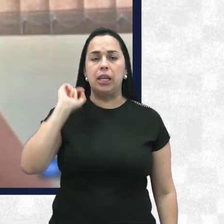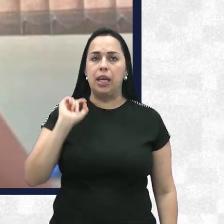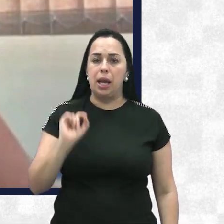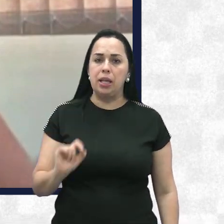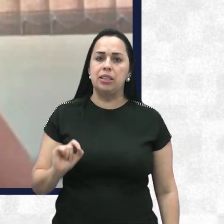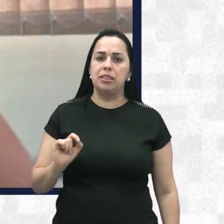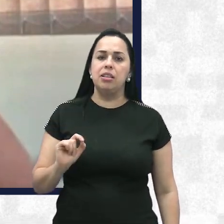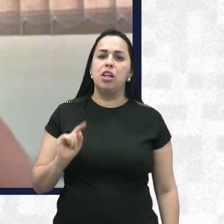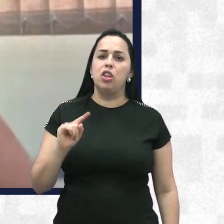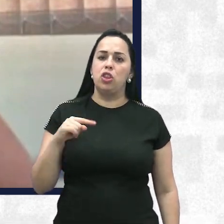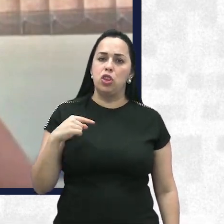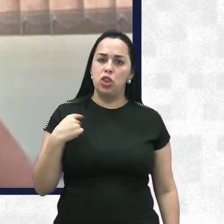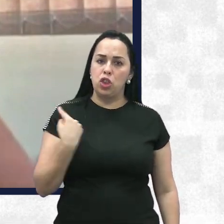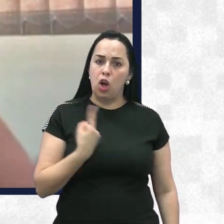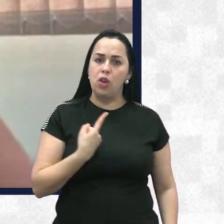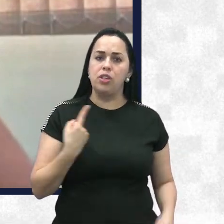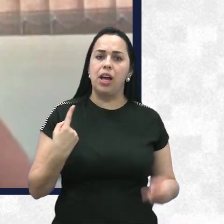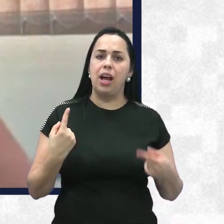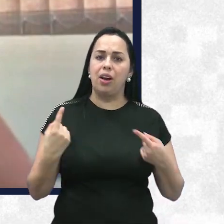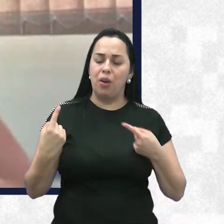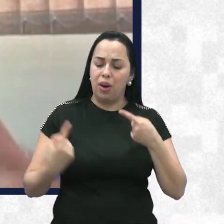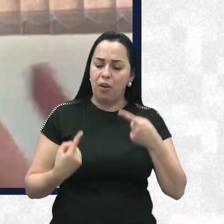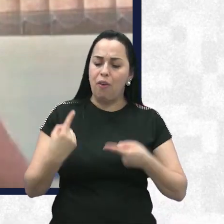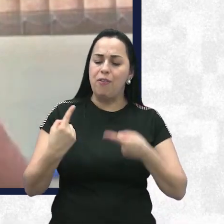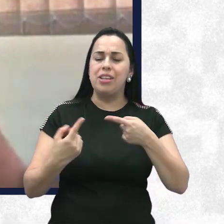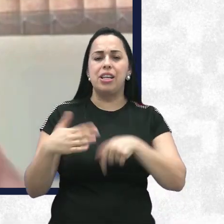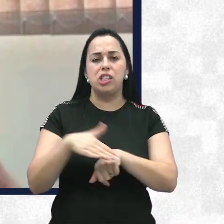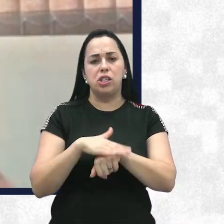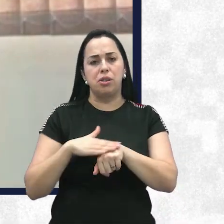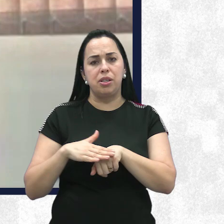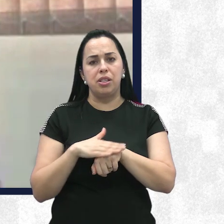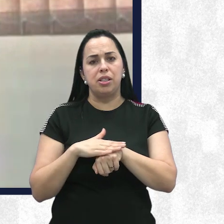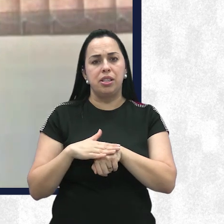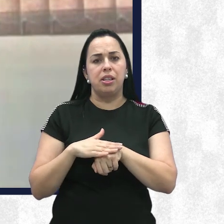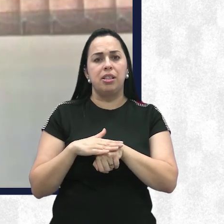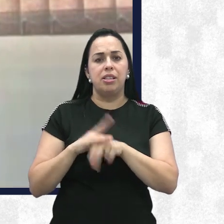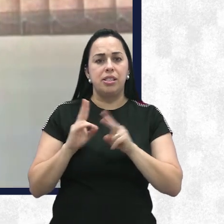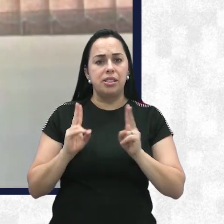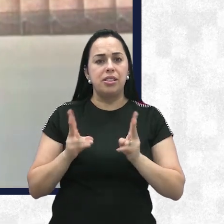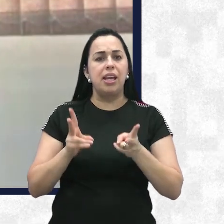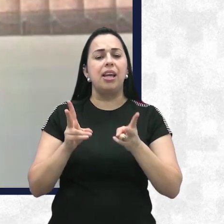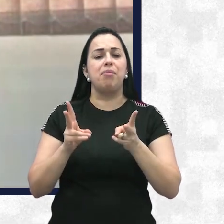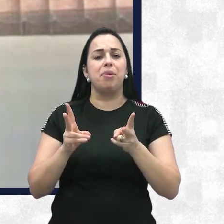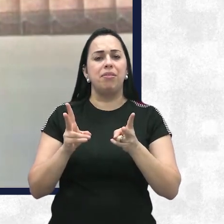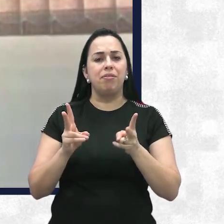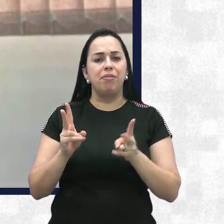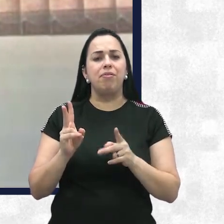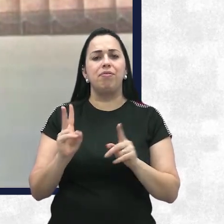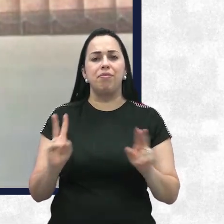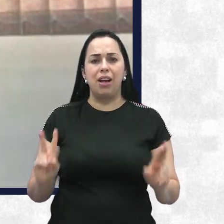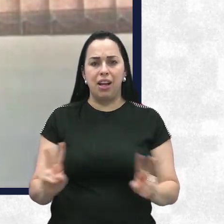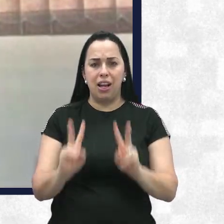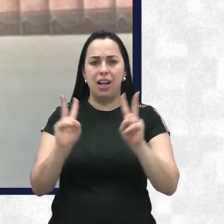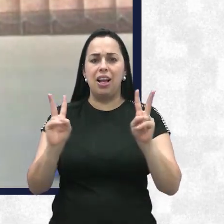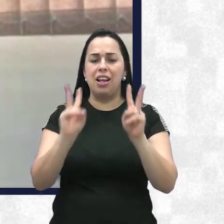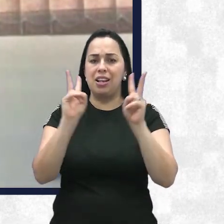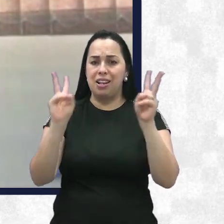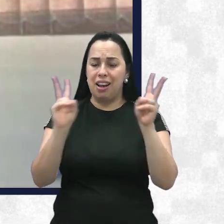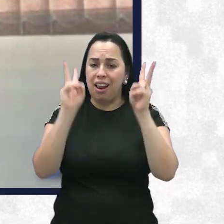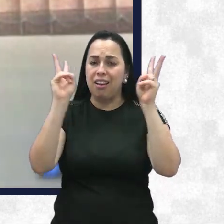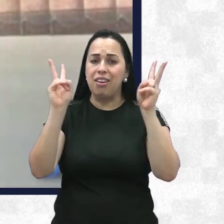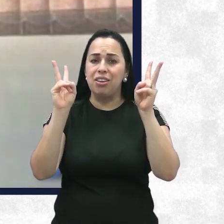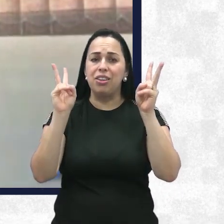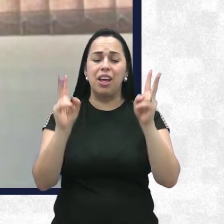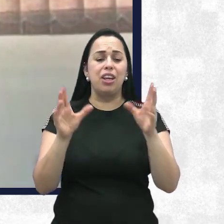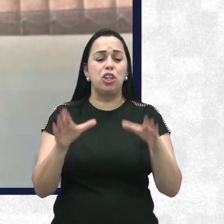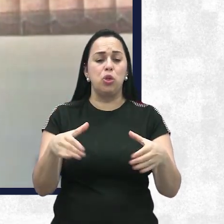minha expectativa é justamente que nós estamos em debates como esse aqui, justamente valorizando essa